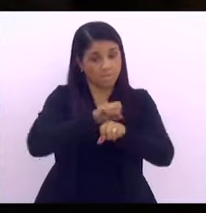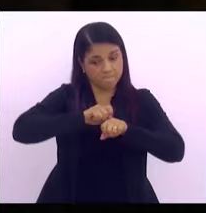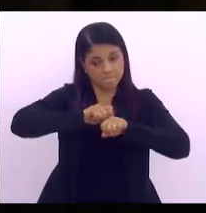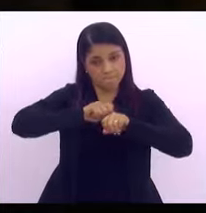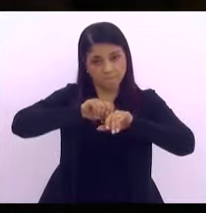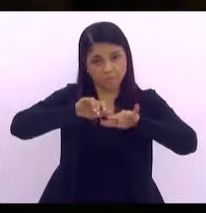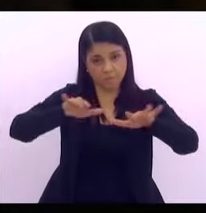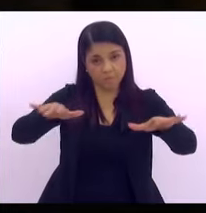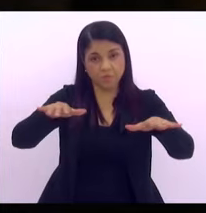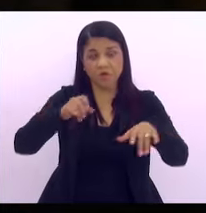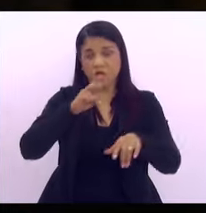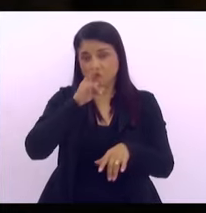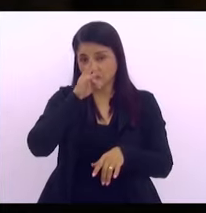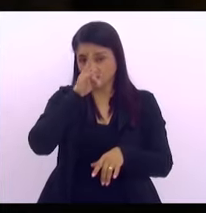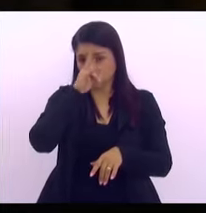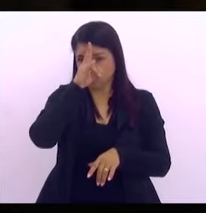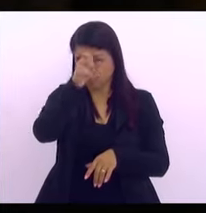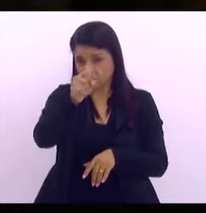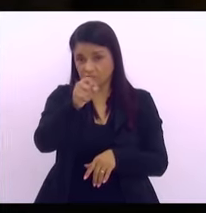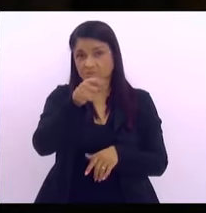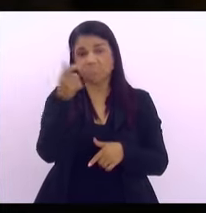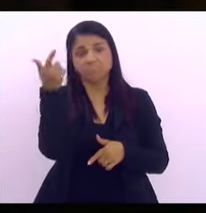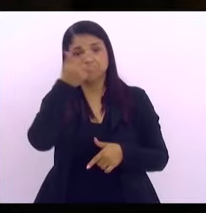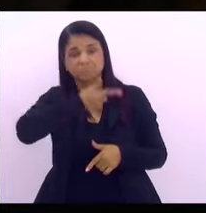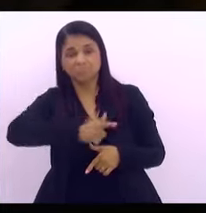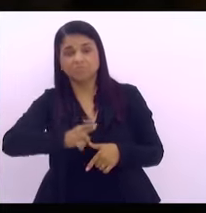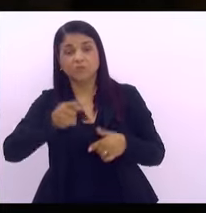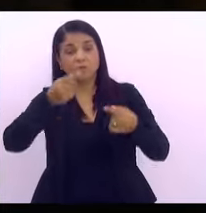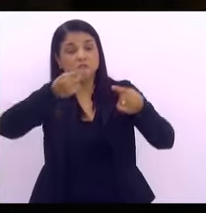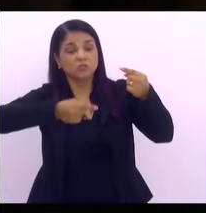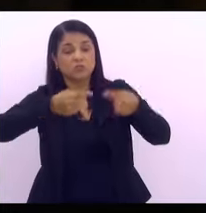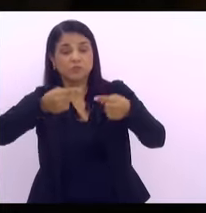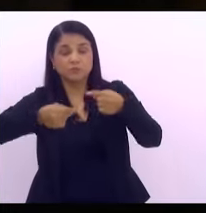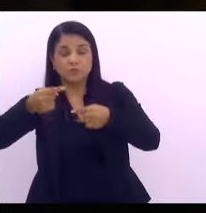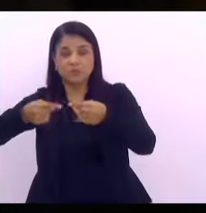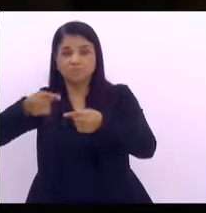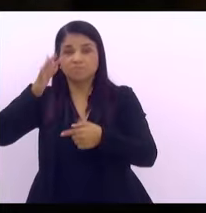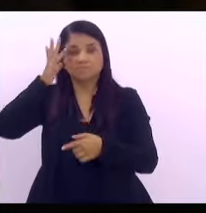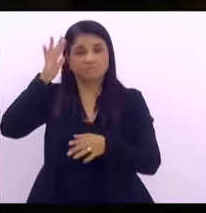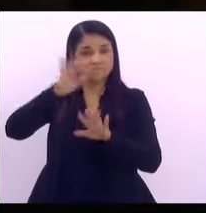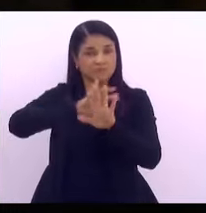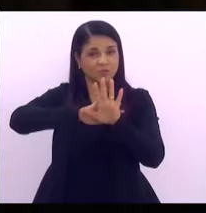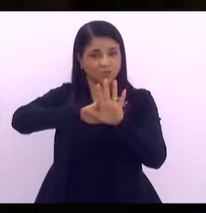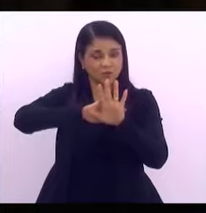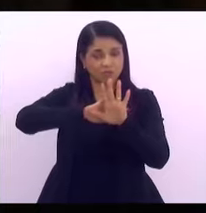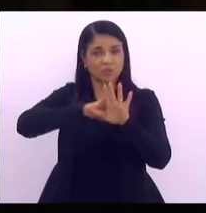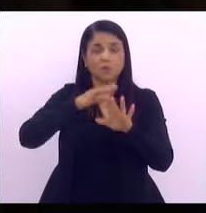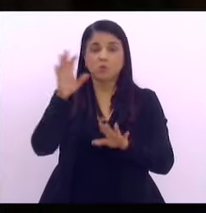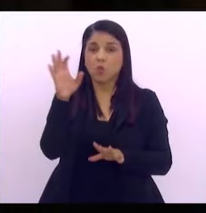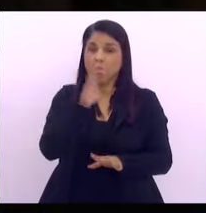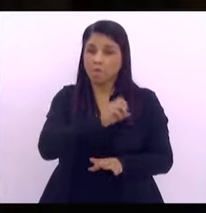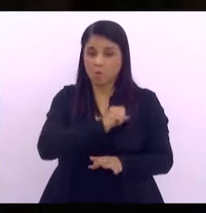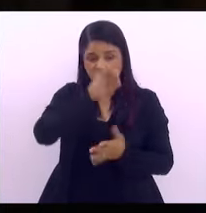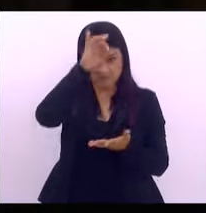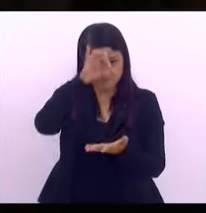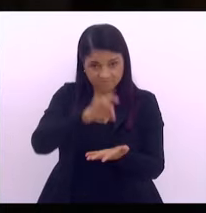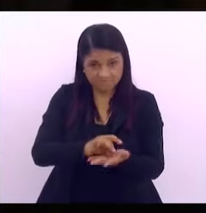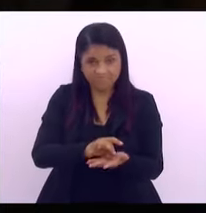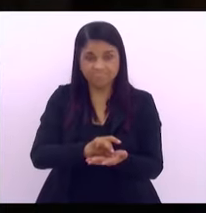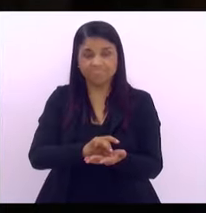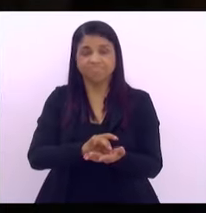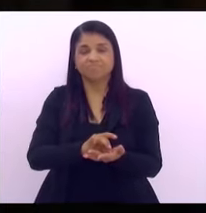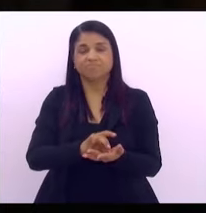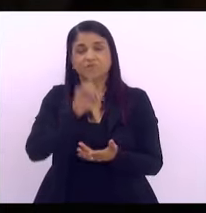ganha as forças midiáticas. É um trabalho de disputa ideológica, mas eu tenho a certeza que o amor, que